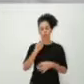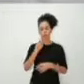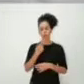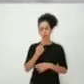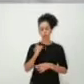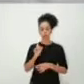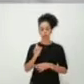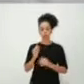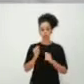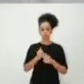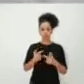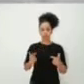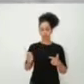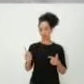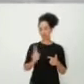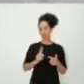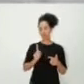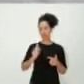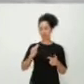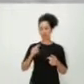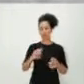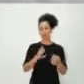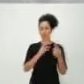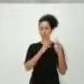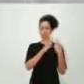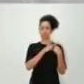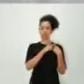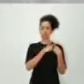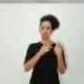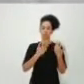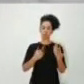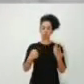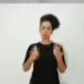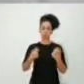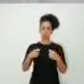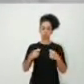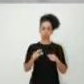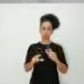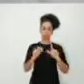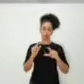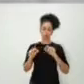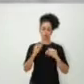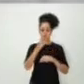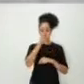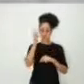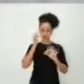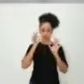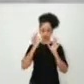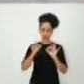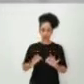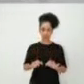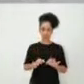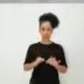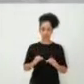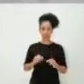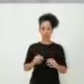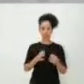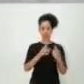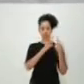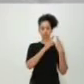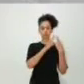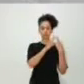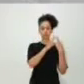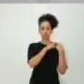sorte é competência então nós temos que escolher as pessoas certas e competentes